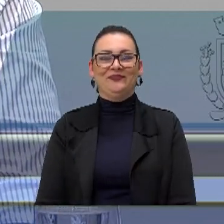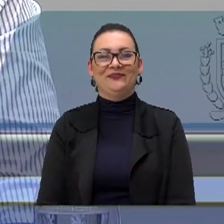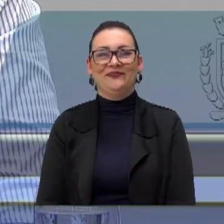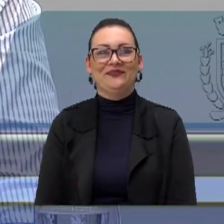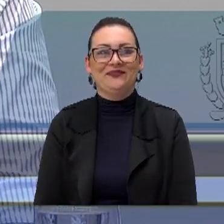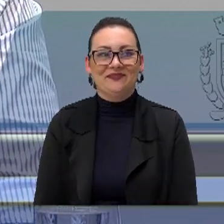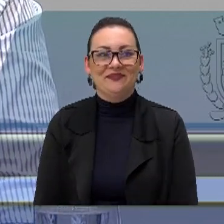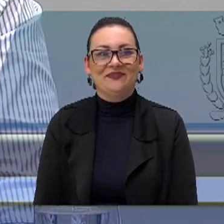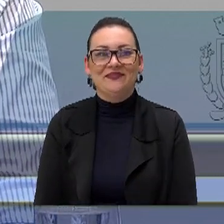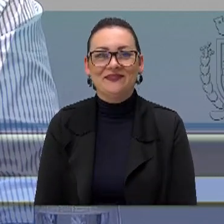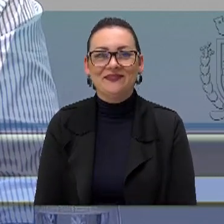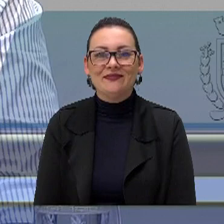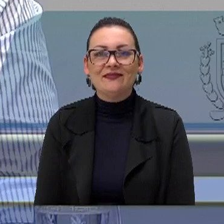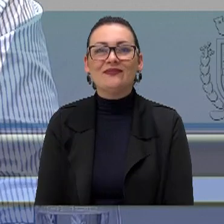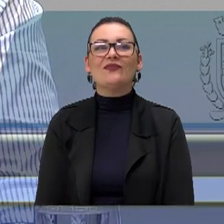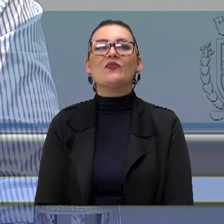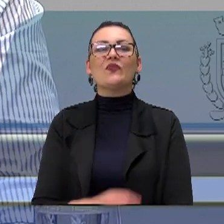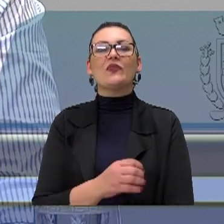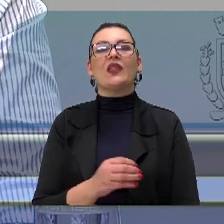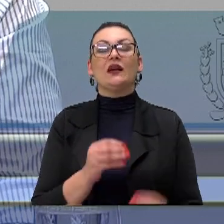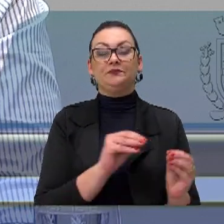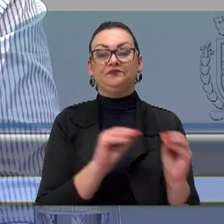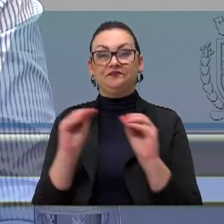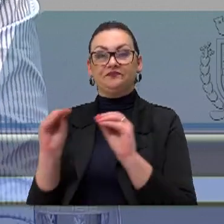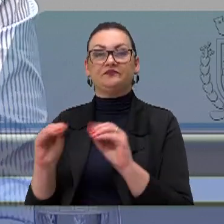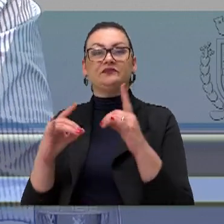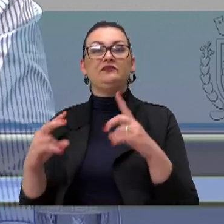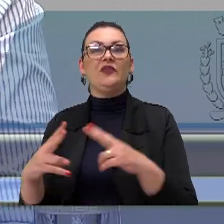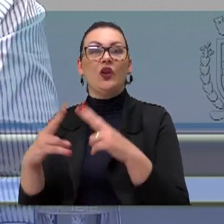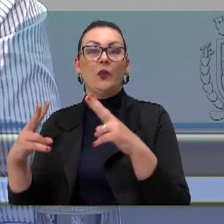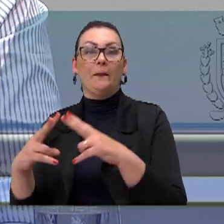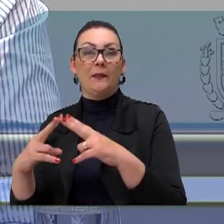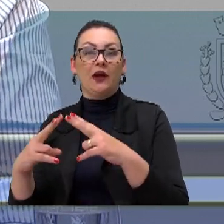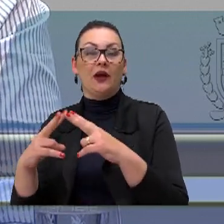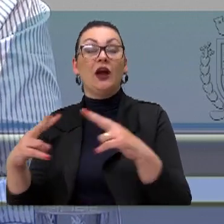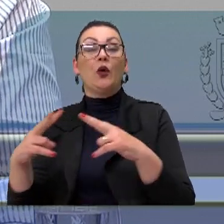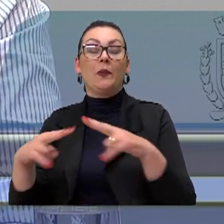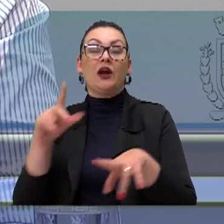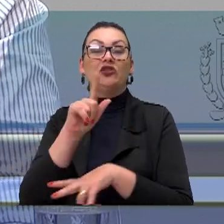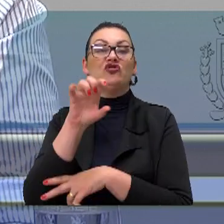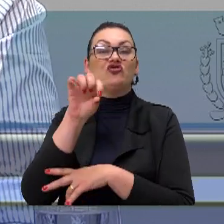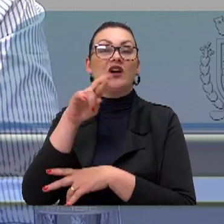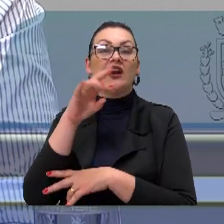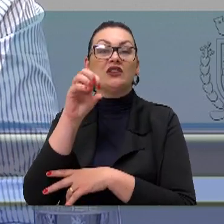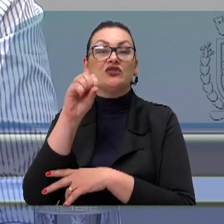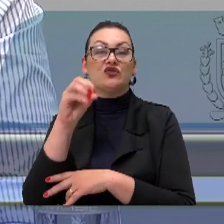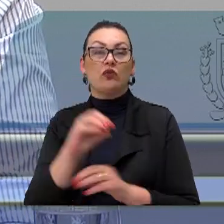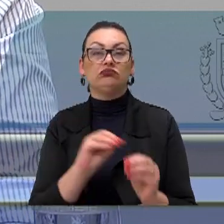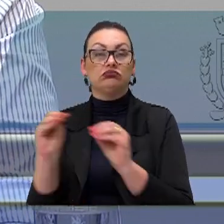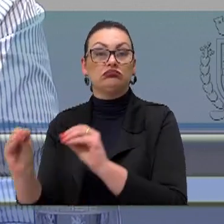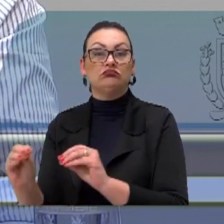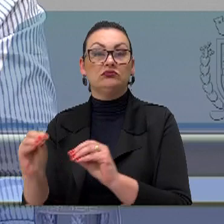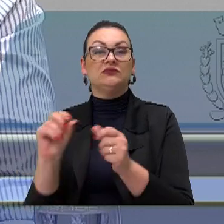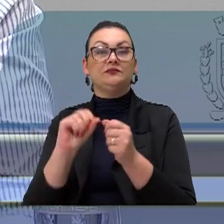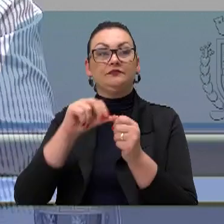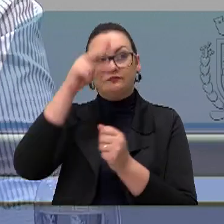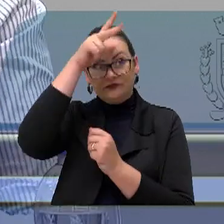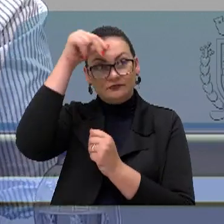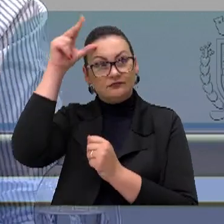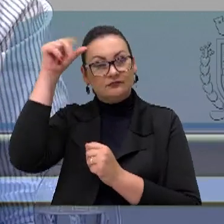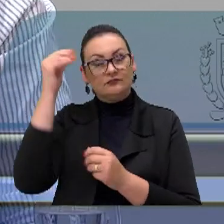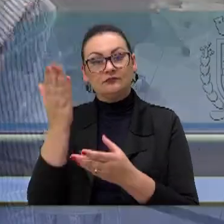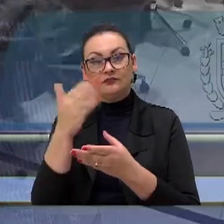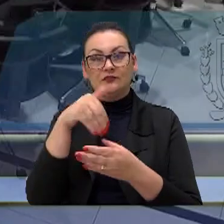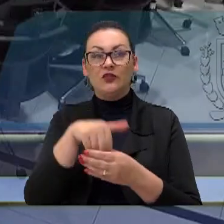A correção. Então, cede ao município de Rio Pardo, servidor Gerson dos Santos Soares, autor, Poder Executivo.